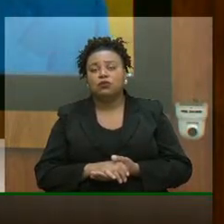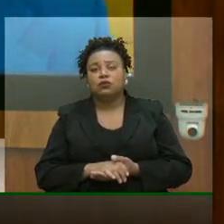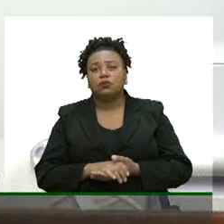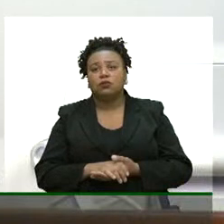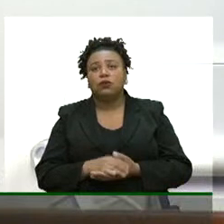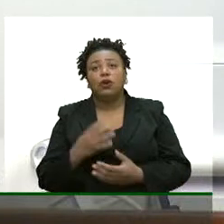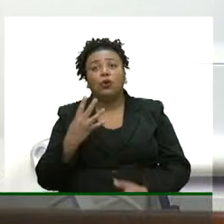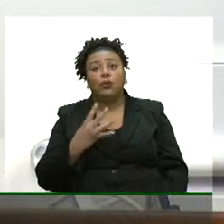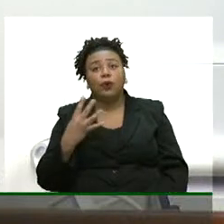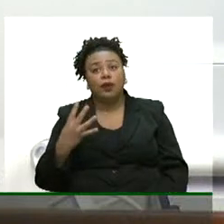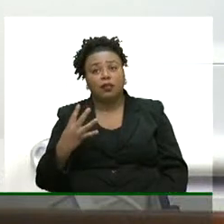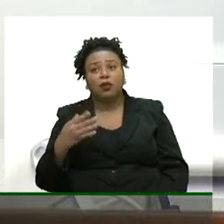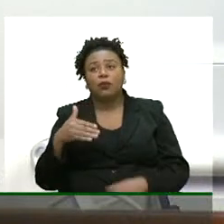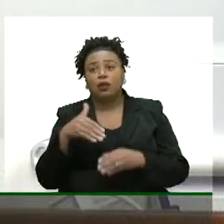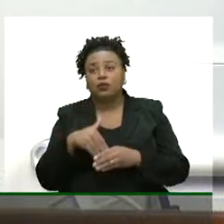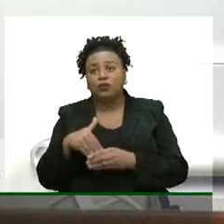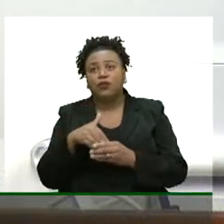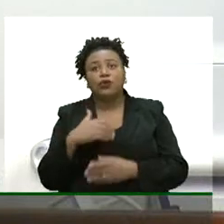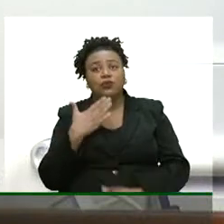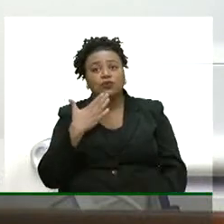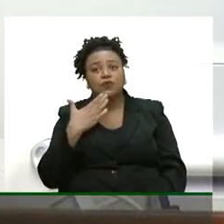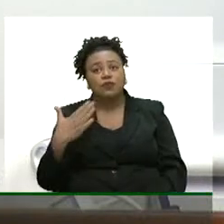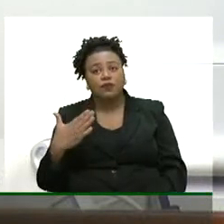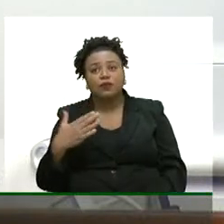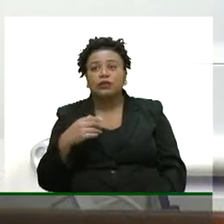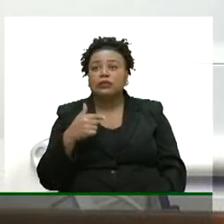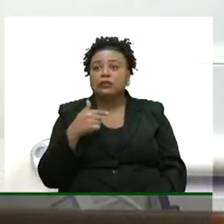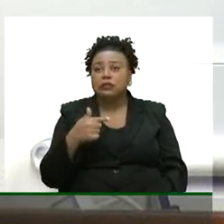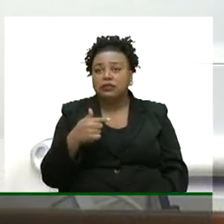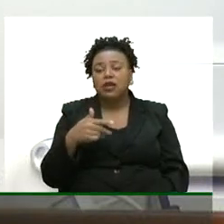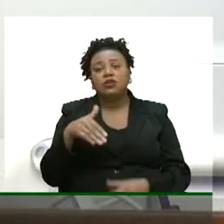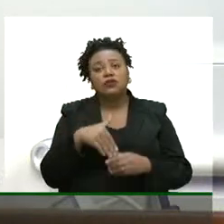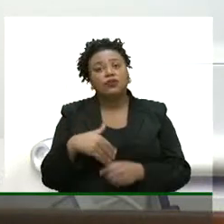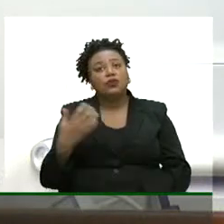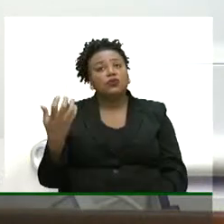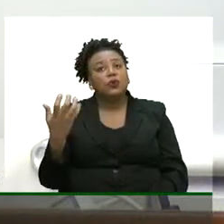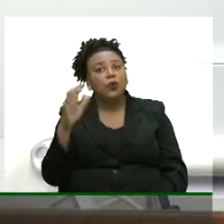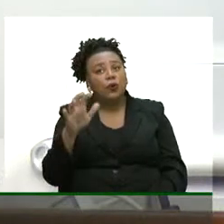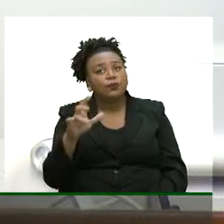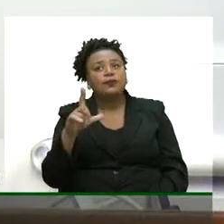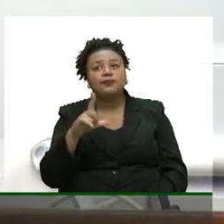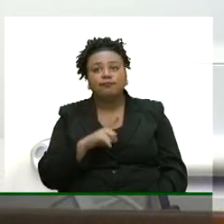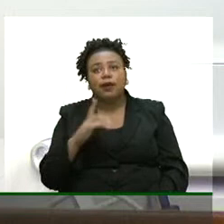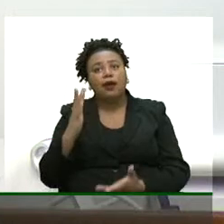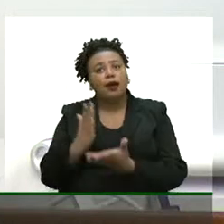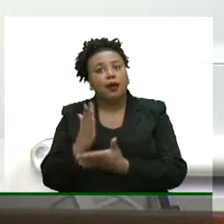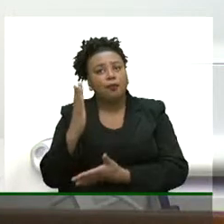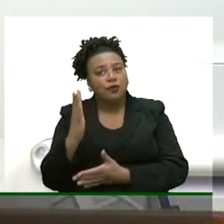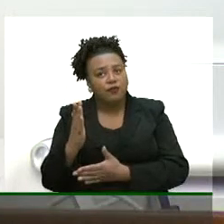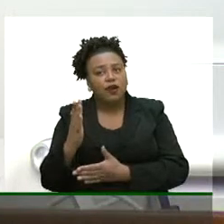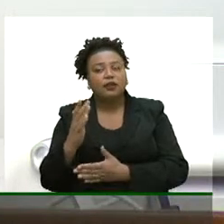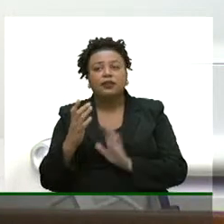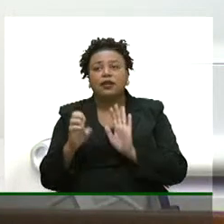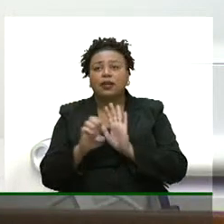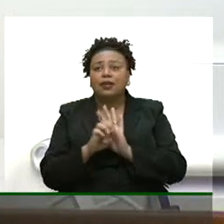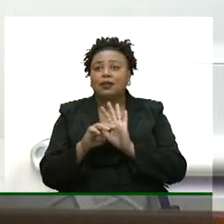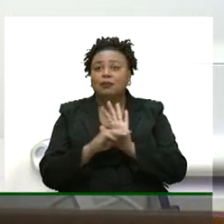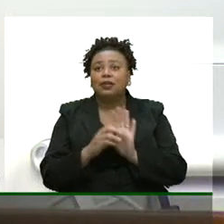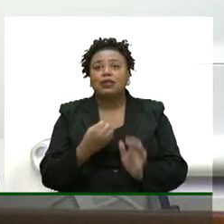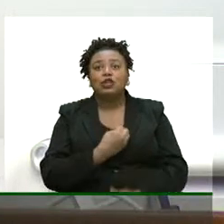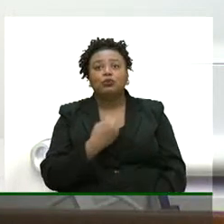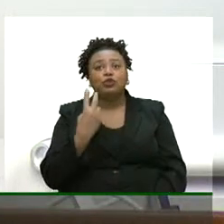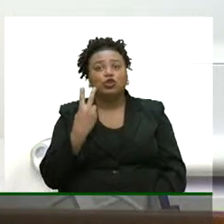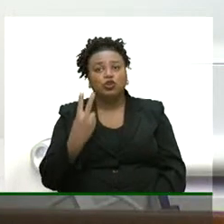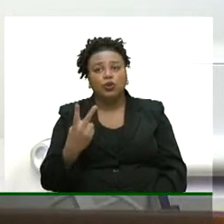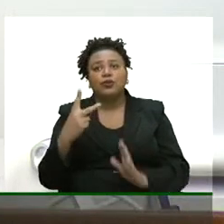Com 44 votos favoráveis e 7 votos contrários, está aprovada a emenda de número 2